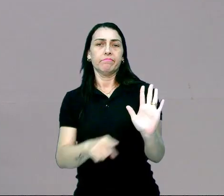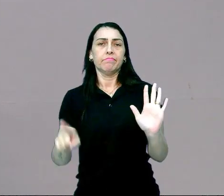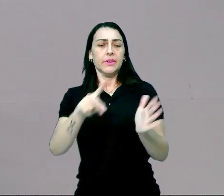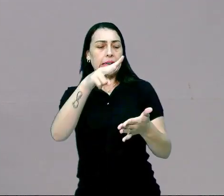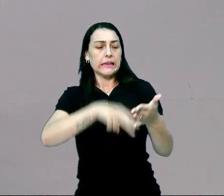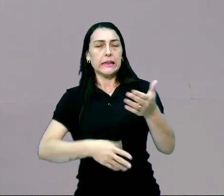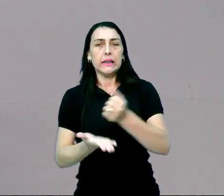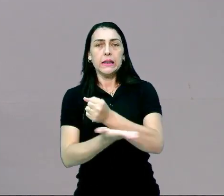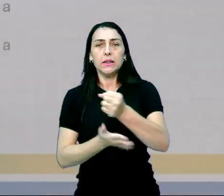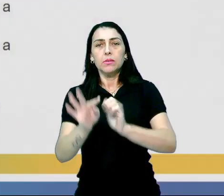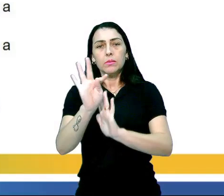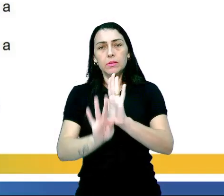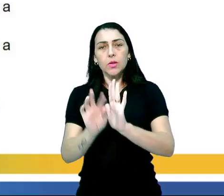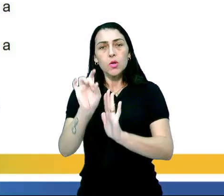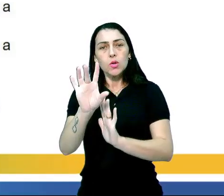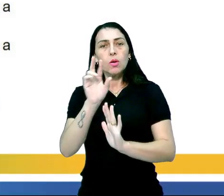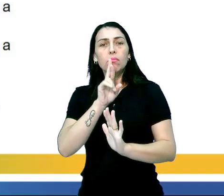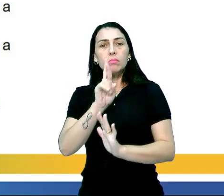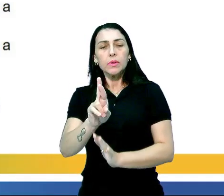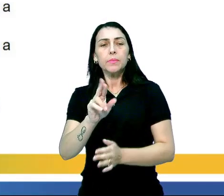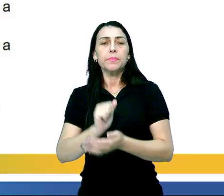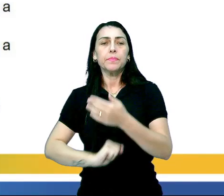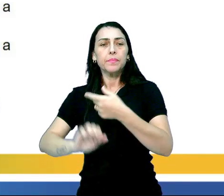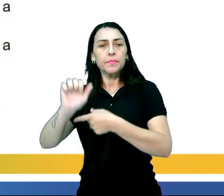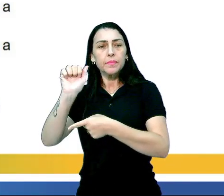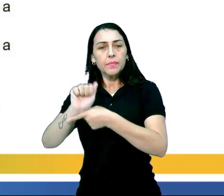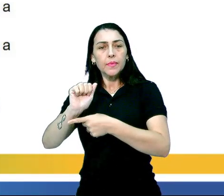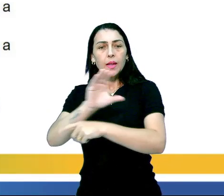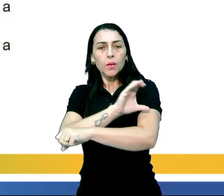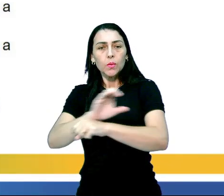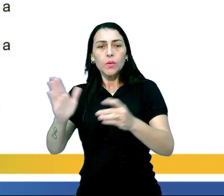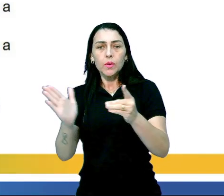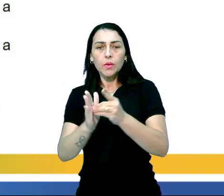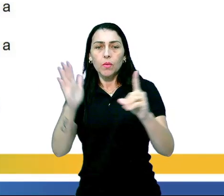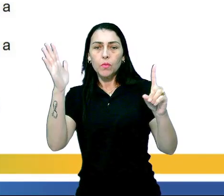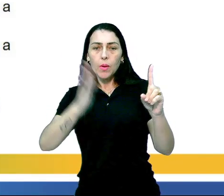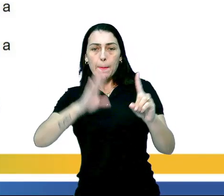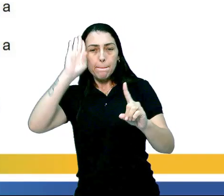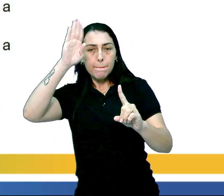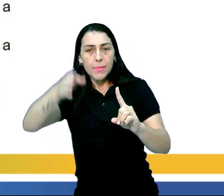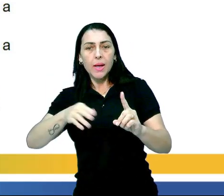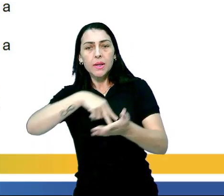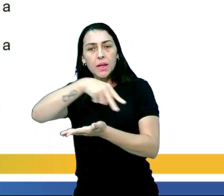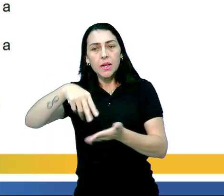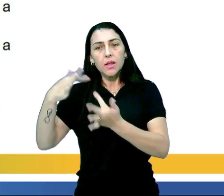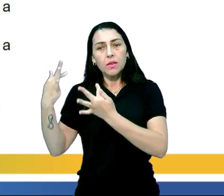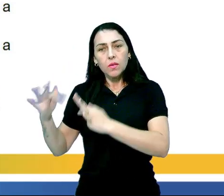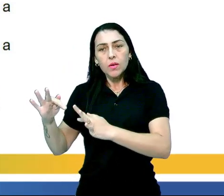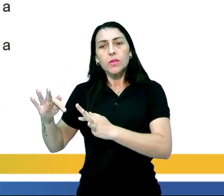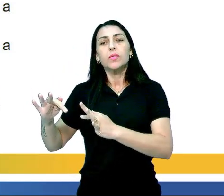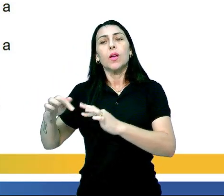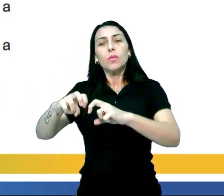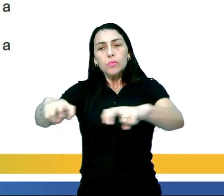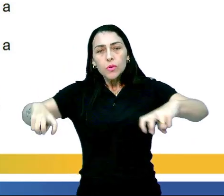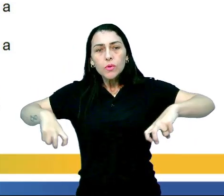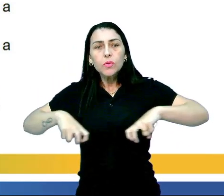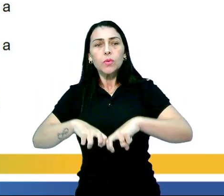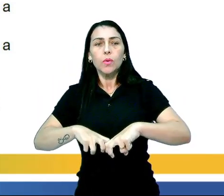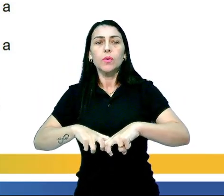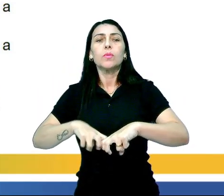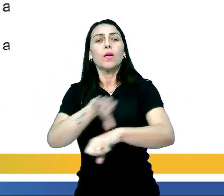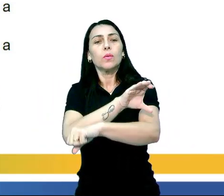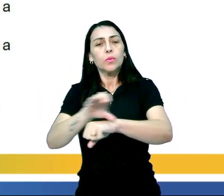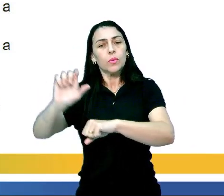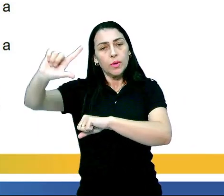ler o texto base. Vamos só ver as alternativas. Ó. A cultura indígena influenciou principalmente as danças folclóricas de roda,